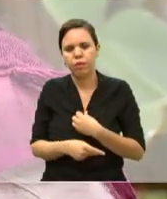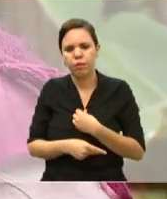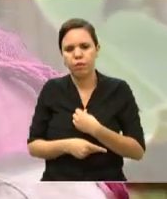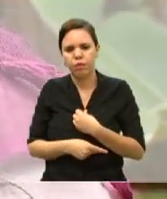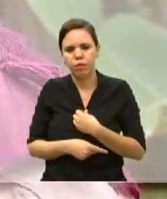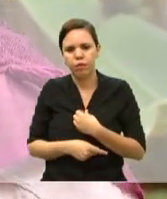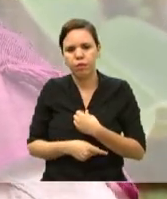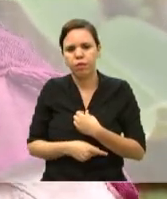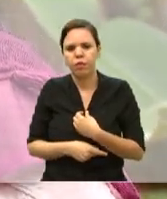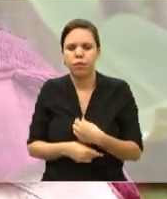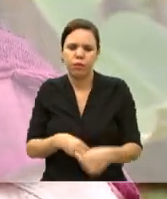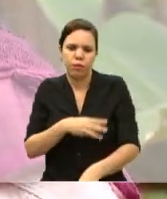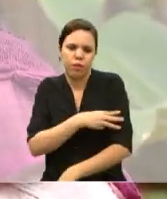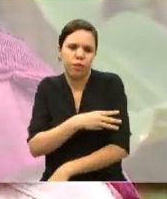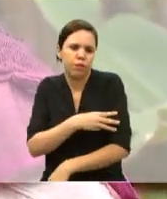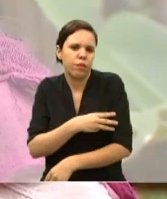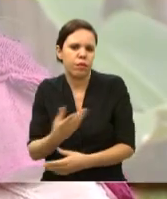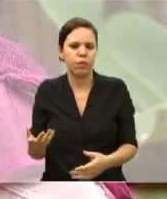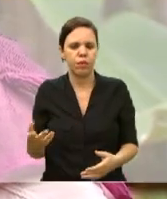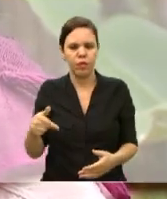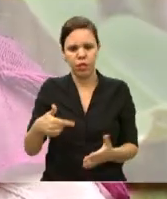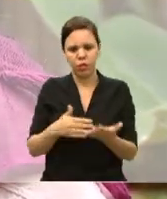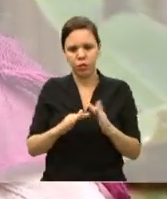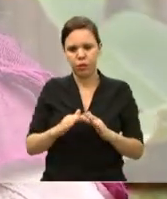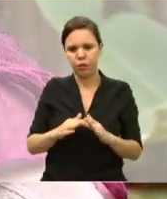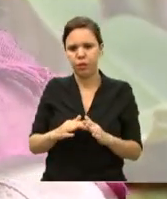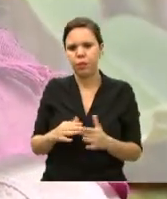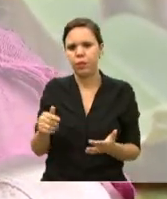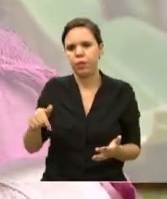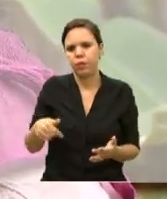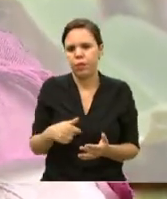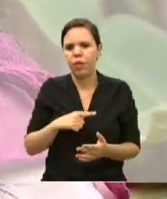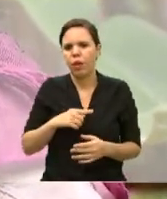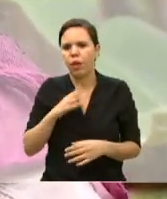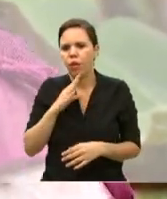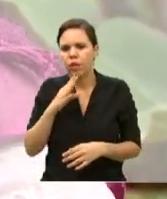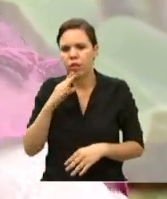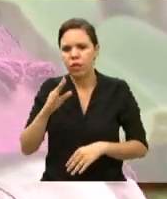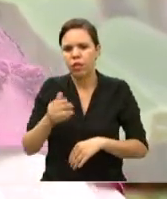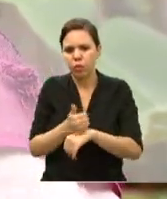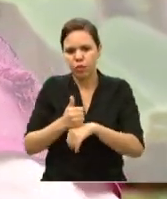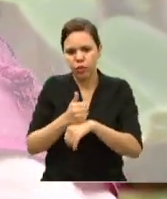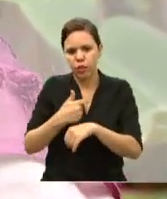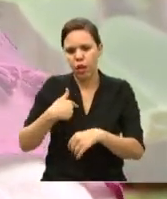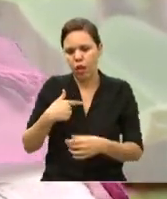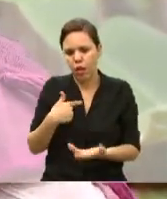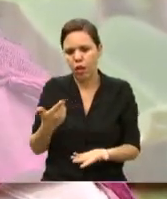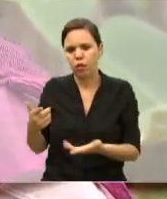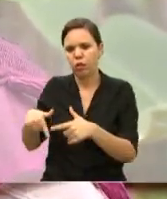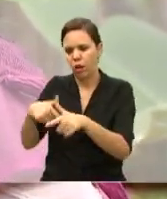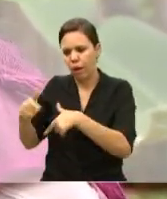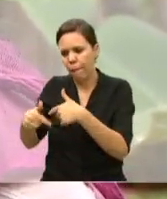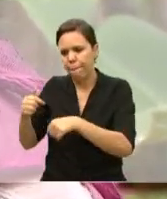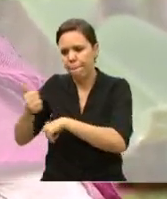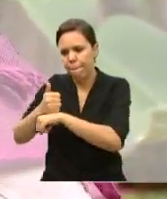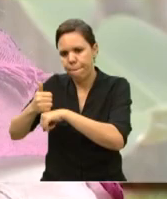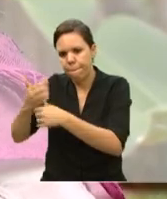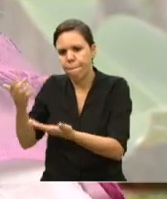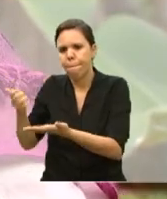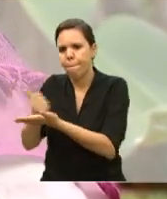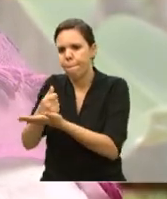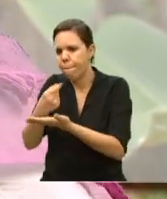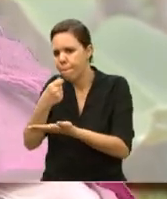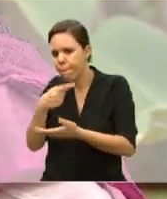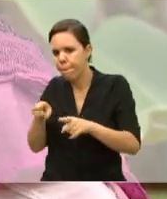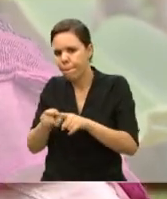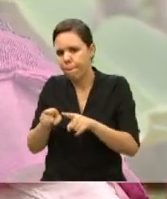O terceiro ano numa escola Waldorf, as crianças têm que conhecer as profissões. Eu sou farmacêutica, também